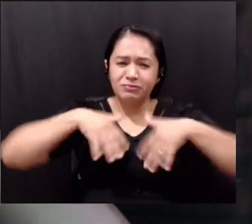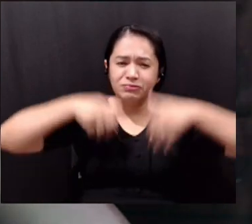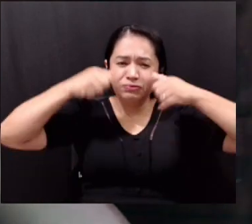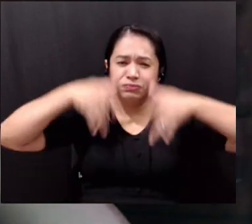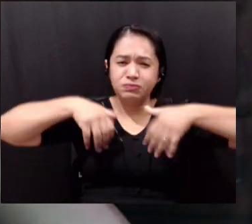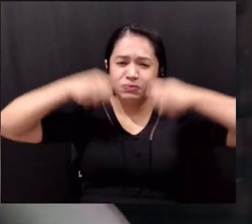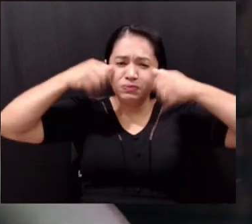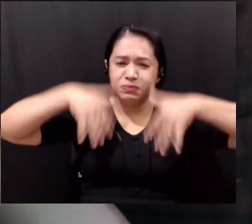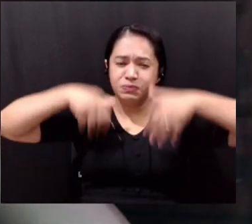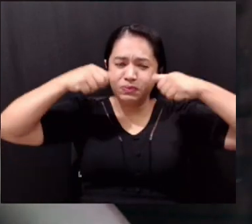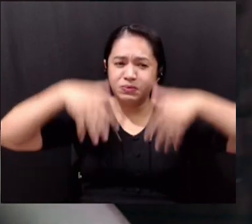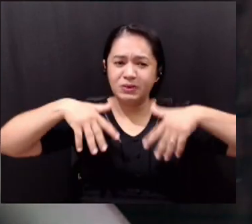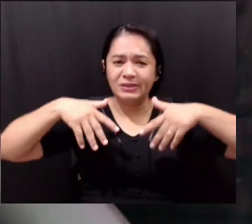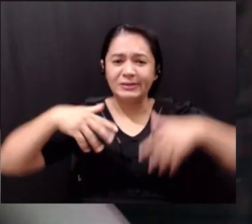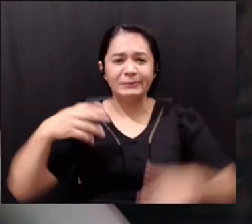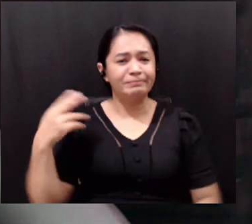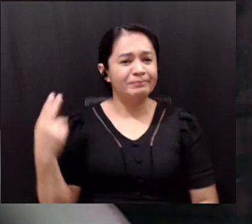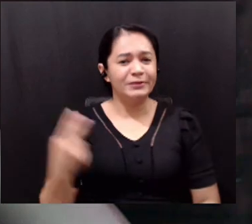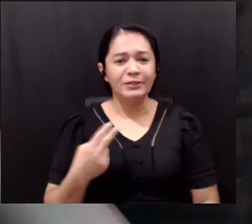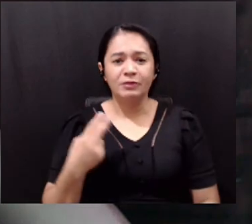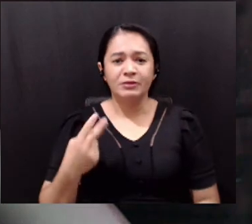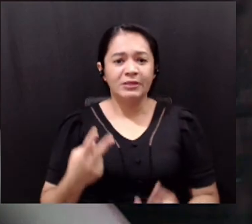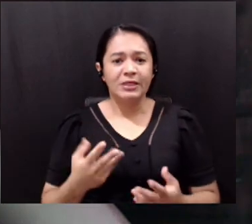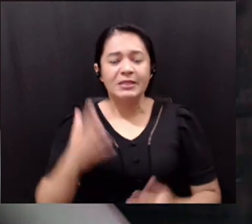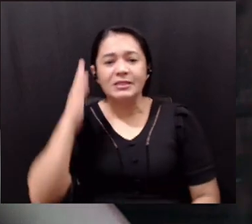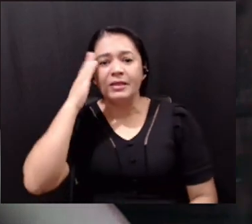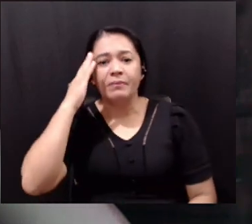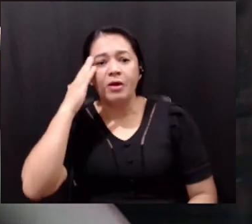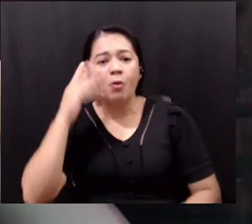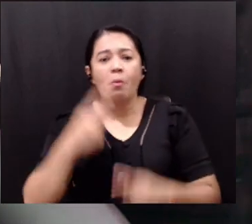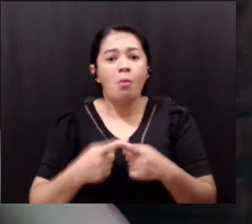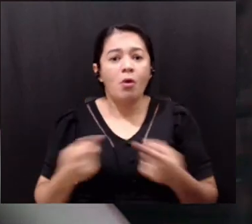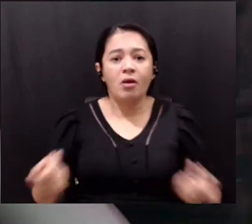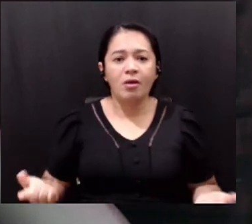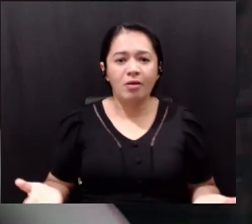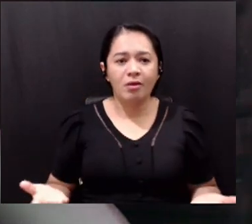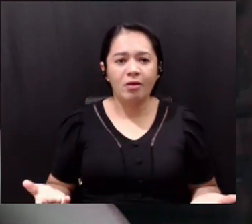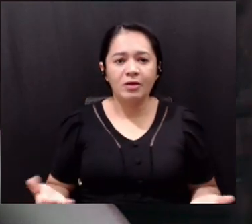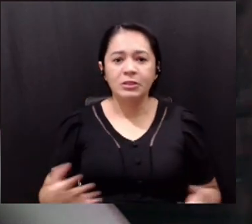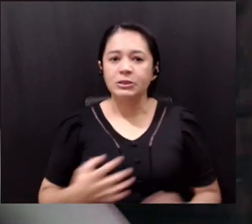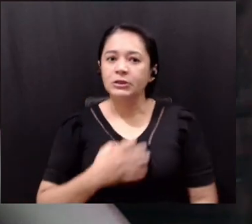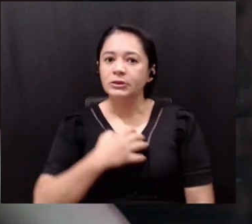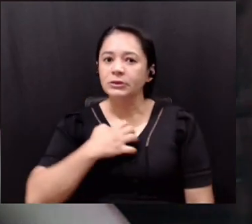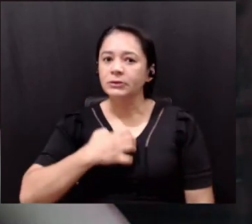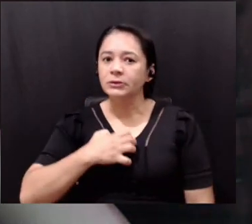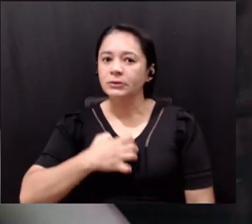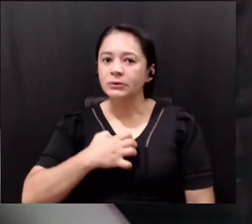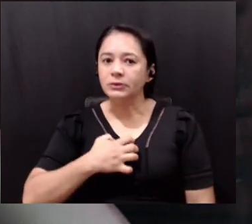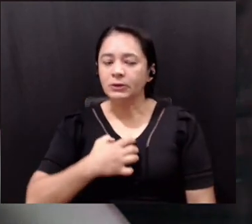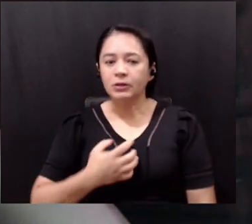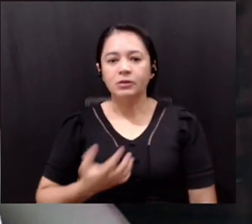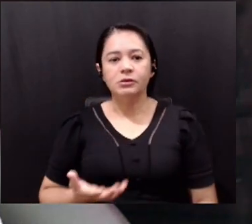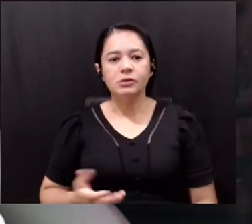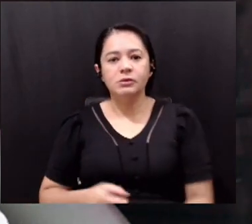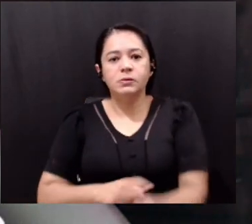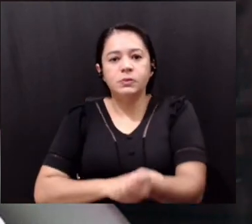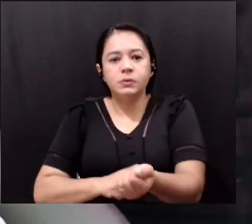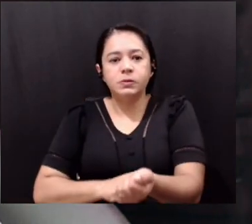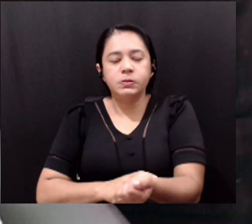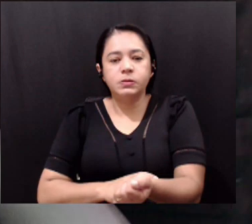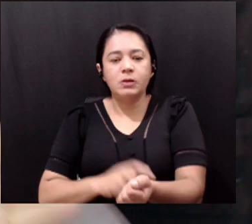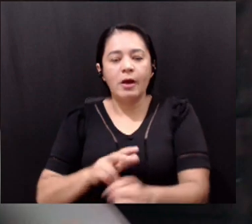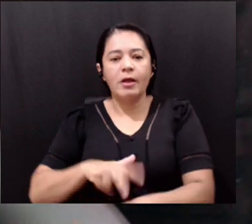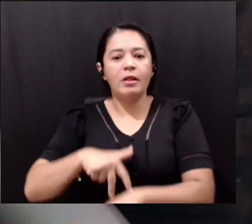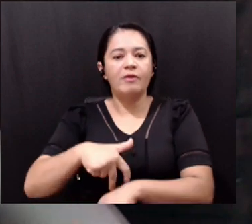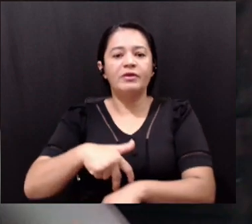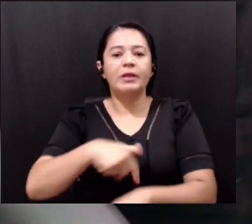não consegue identificar o motivo e tem raiva ou não consegue mais se levantar para ir para o trabalho.